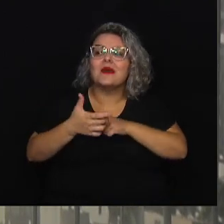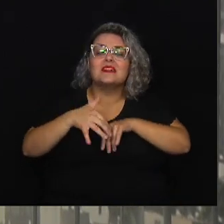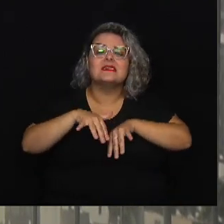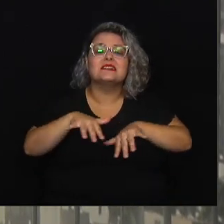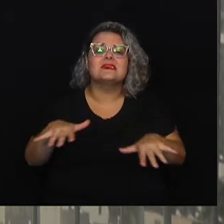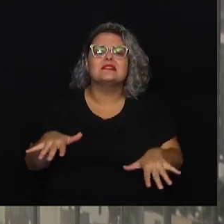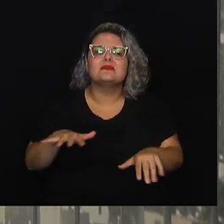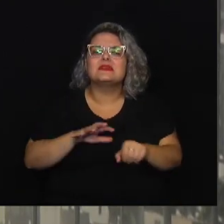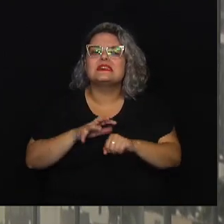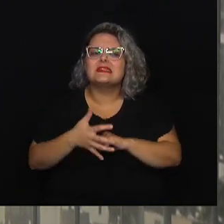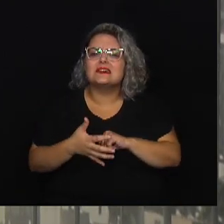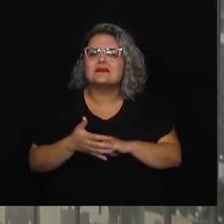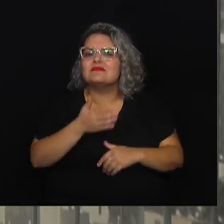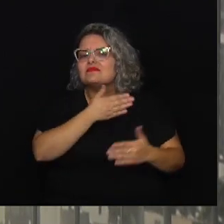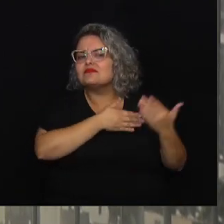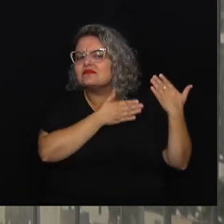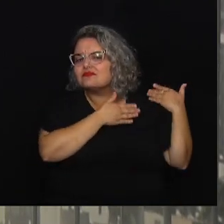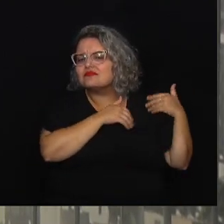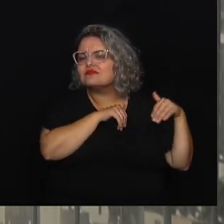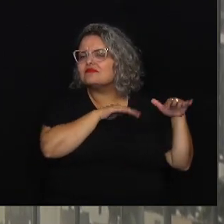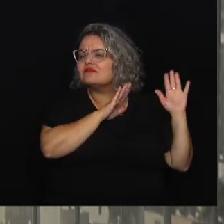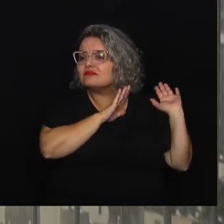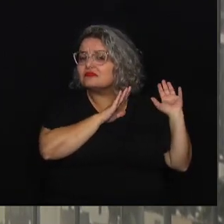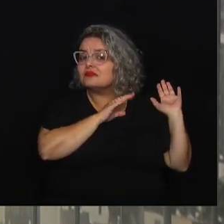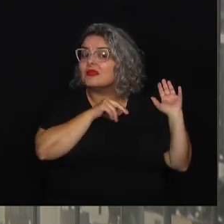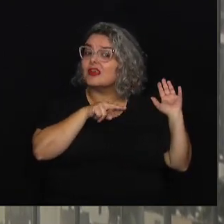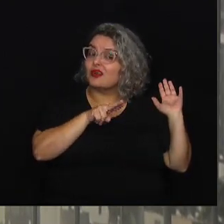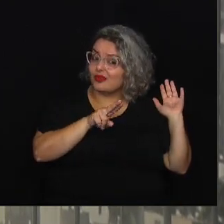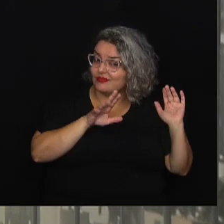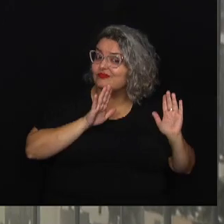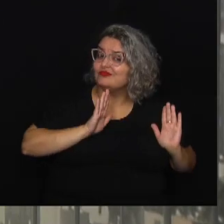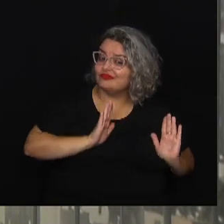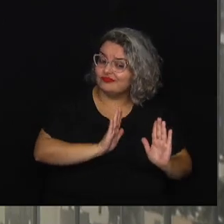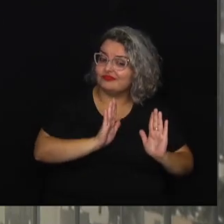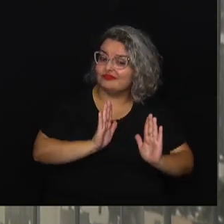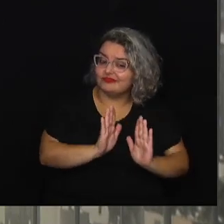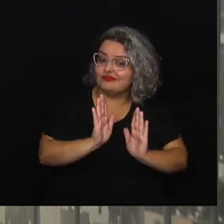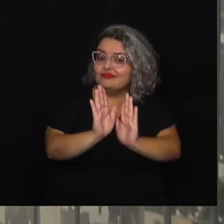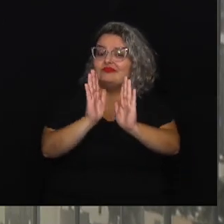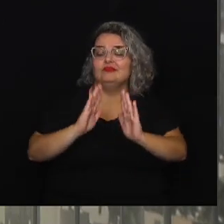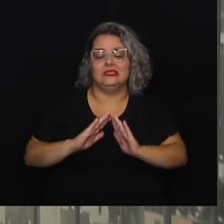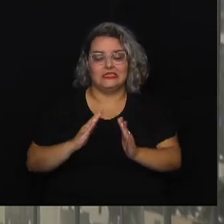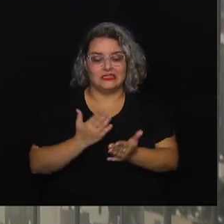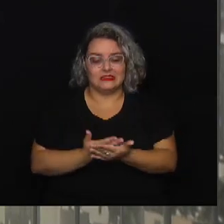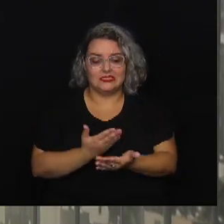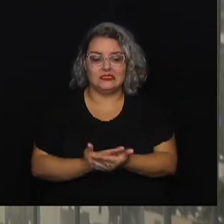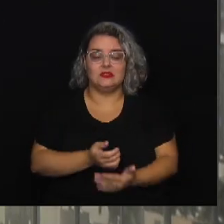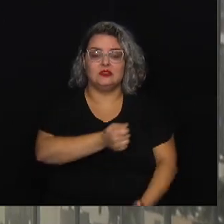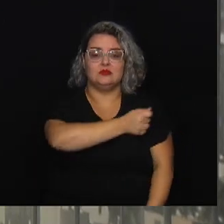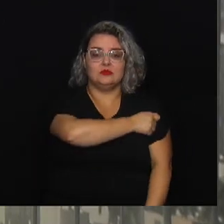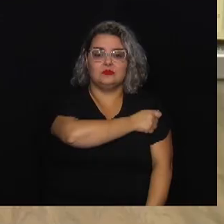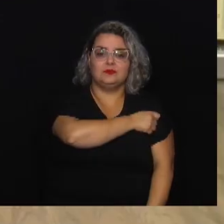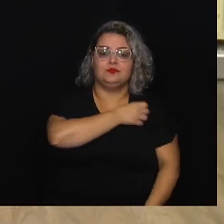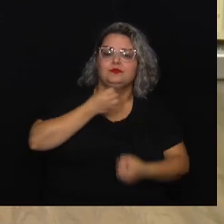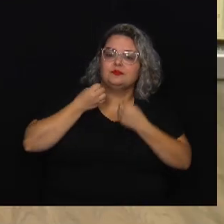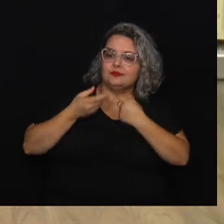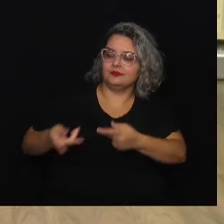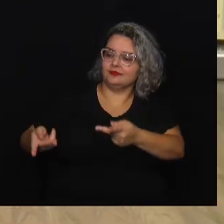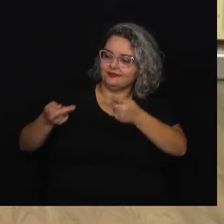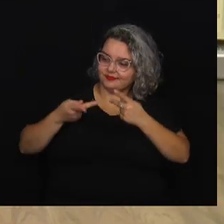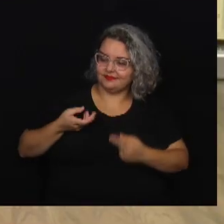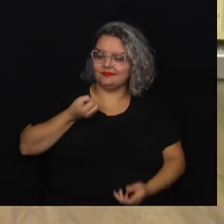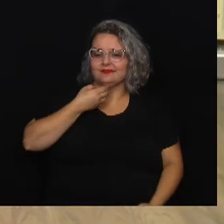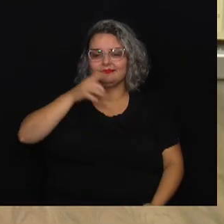Covid-19 ficou para trás ou ainda está sendo enfrentado pelas escolas, pelos alunos? Seja bem-vinda e